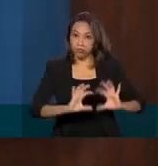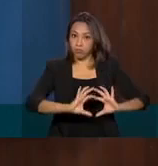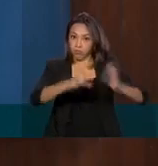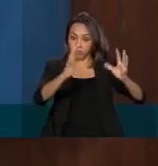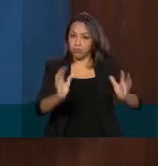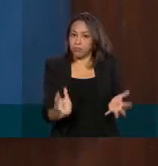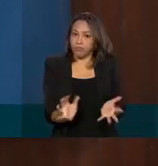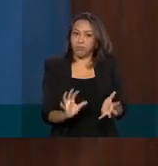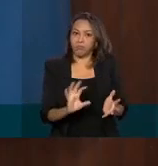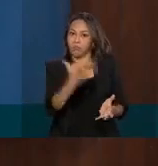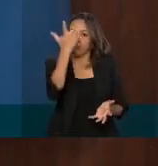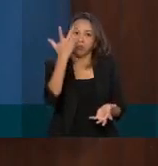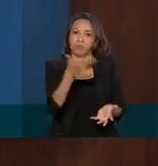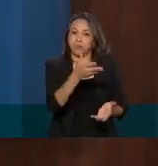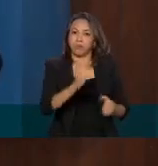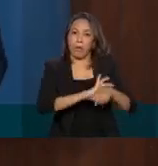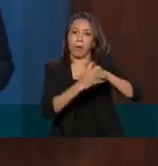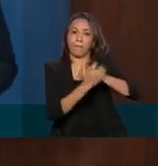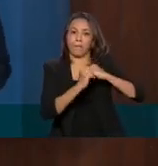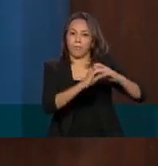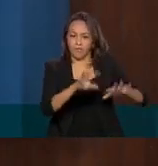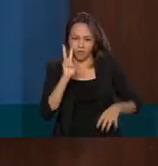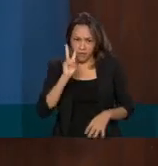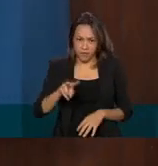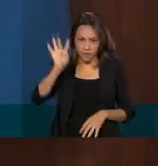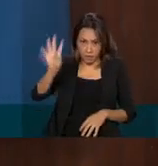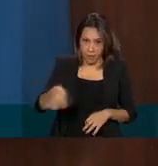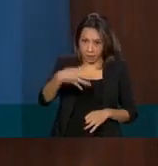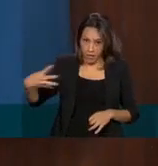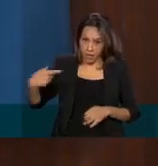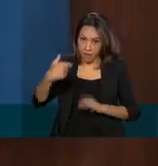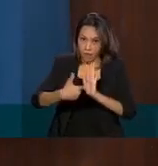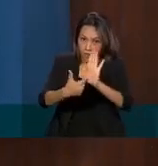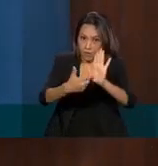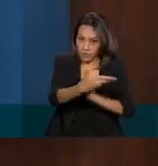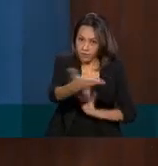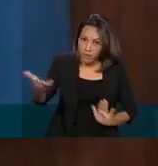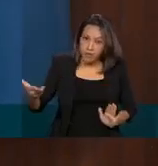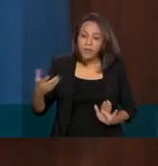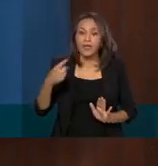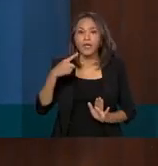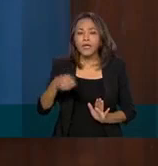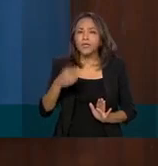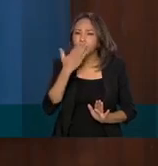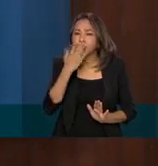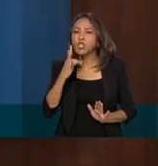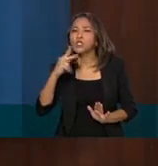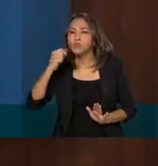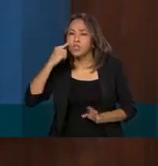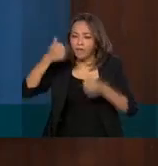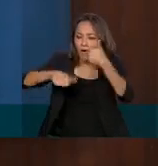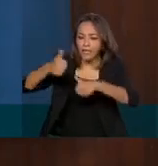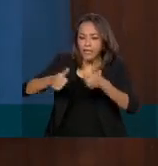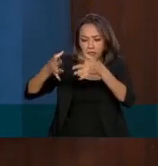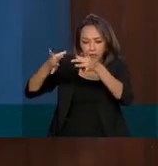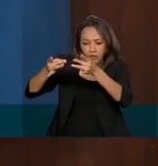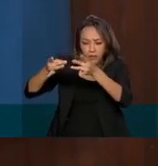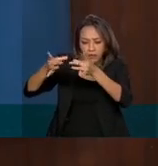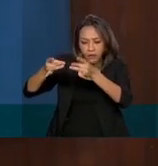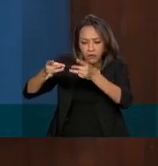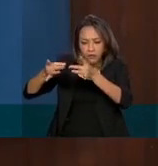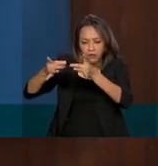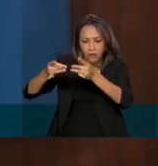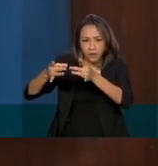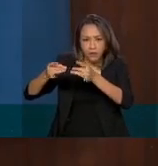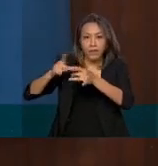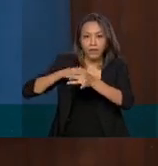que eu estou colocando para vocês, vocês veem que esse tipo de análise é uma análise criteriosa, uma análise que demanda